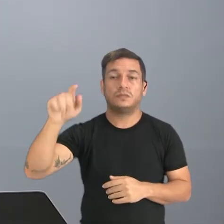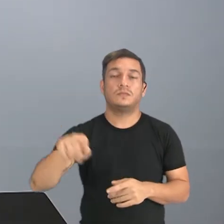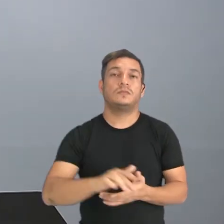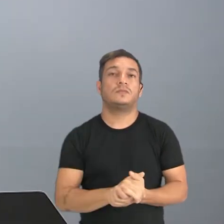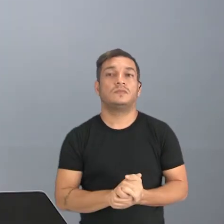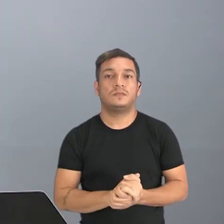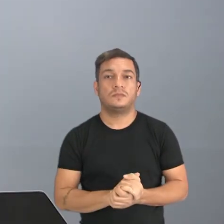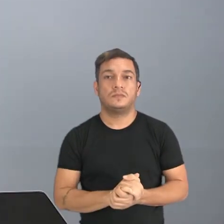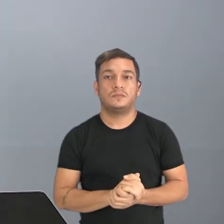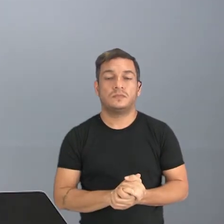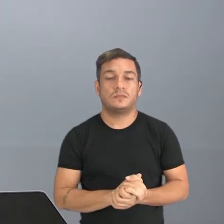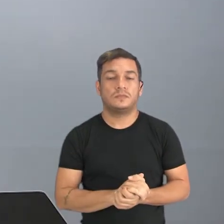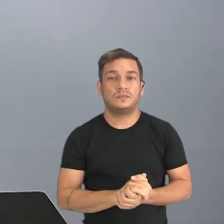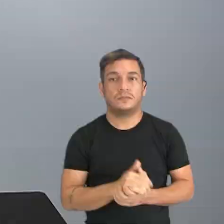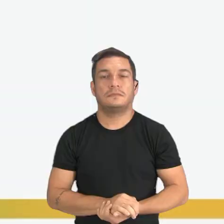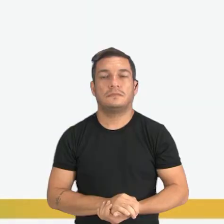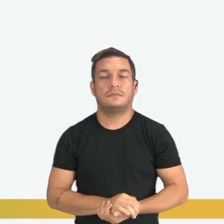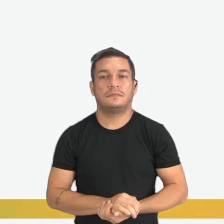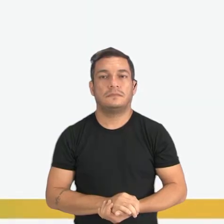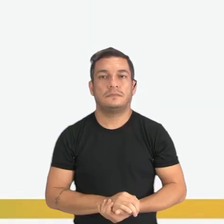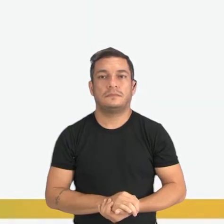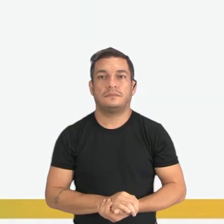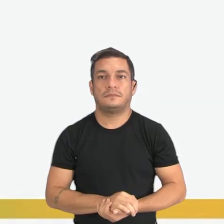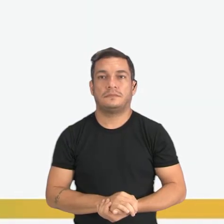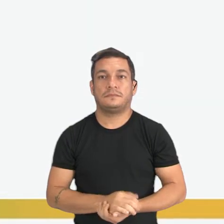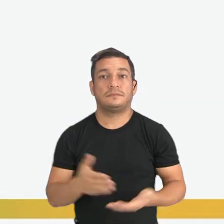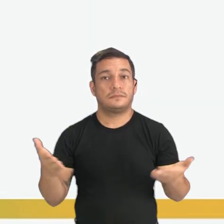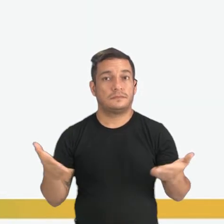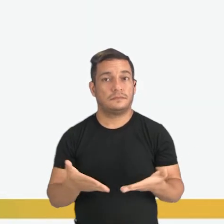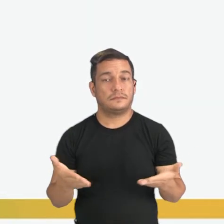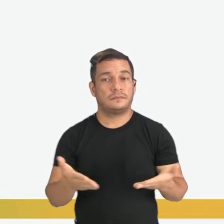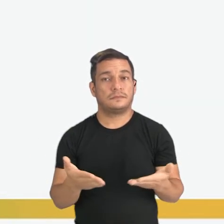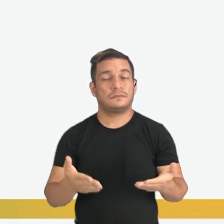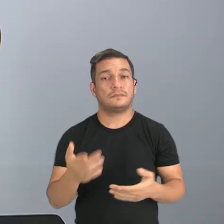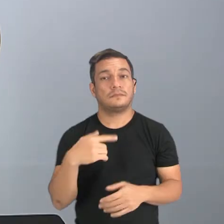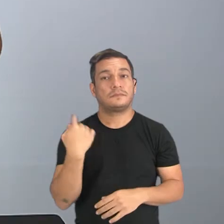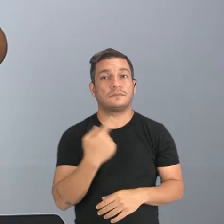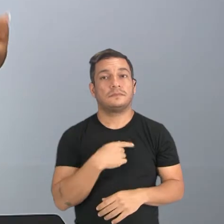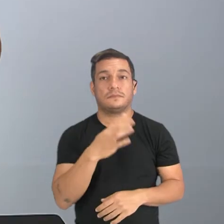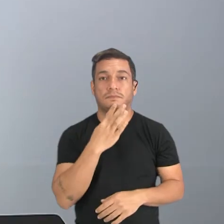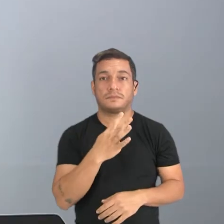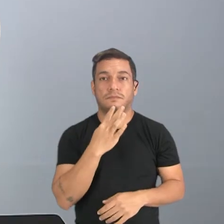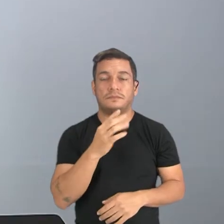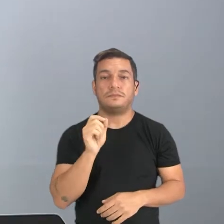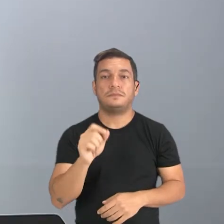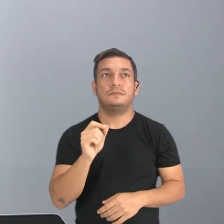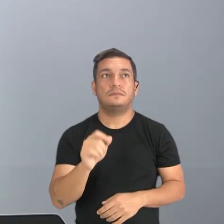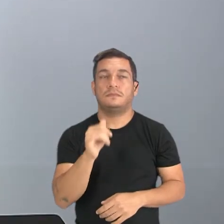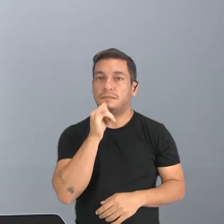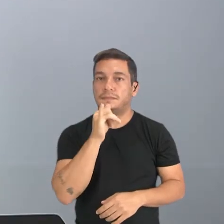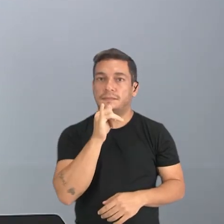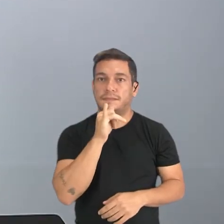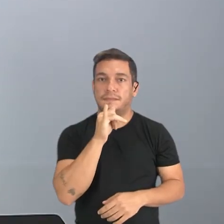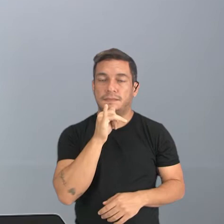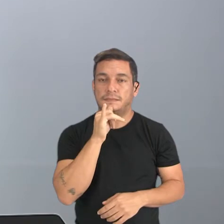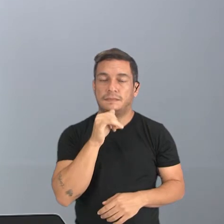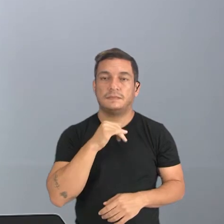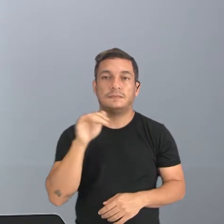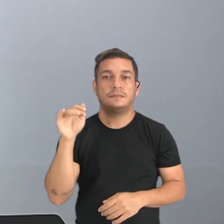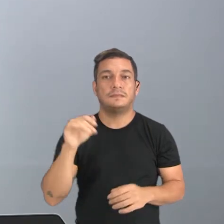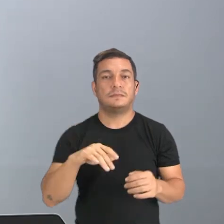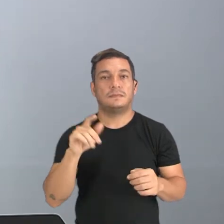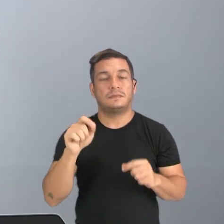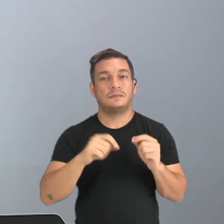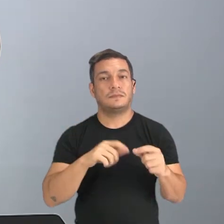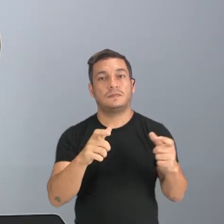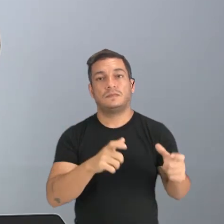luz irregular, certo? Agora, já que nós já conhecemos um bom exemplo de superfícies que